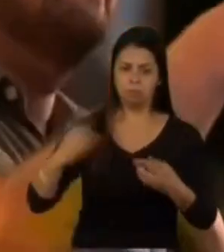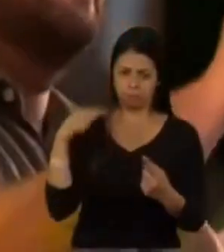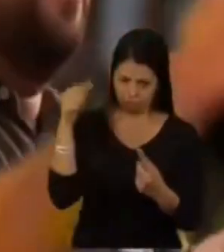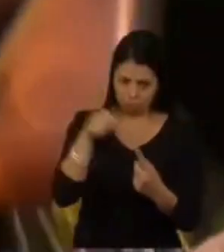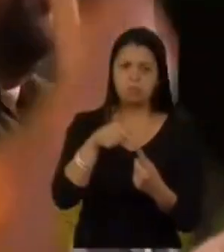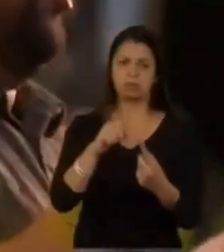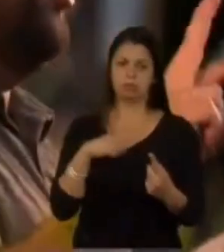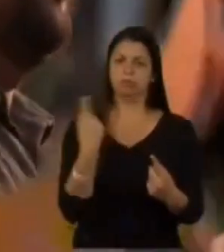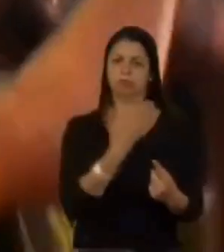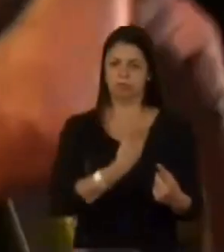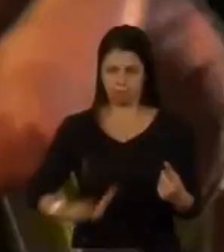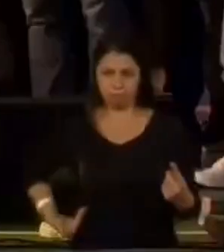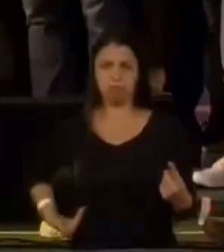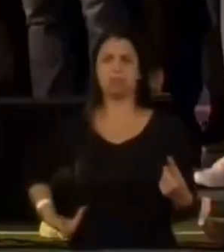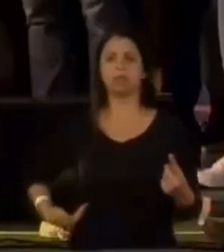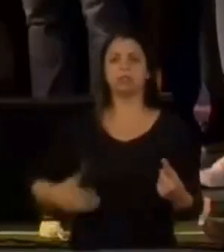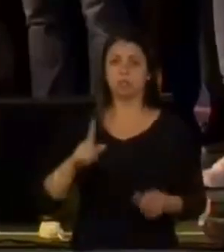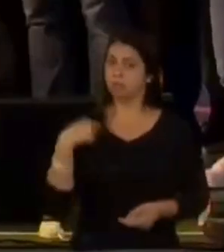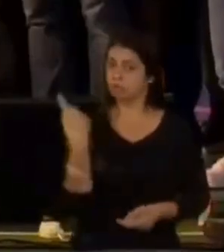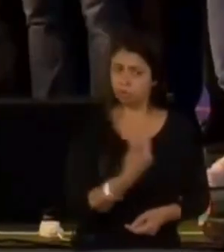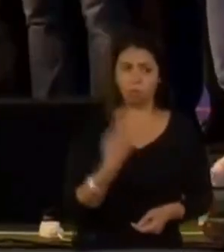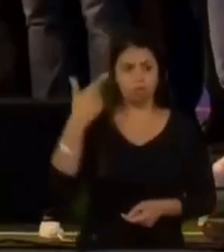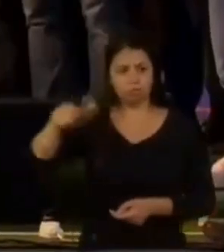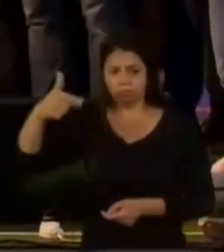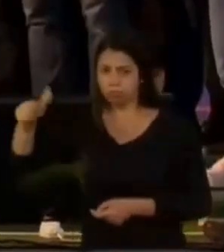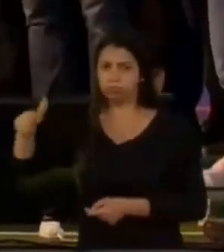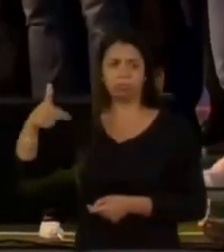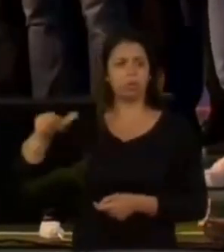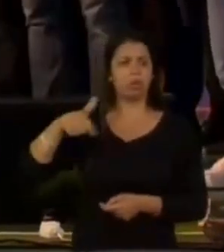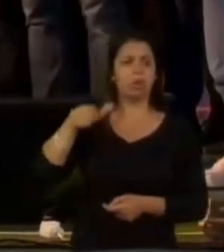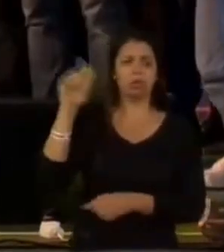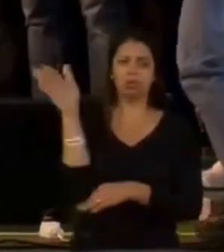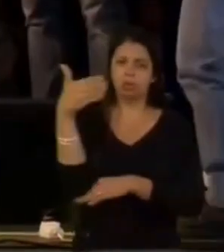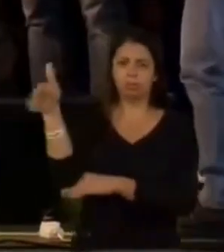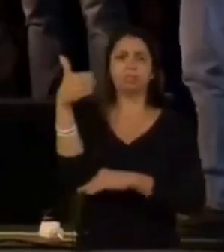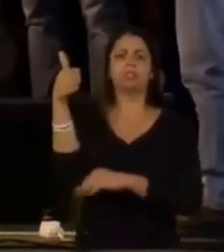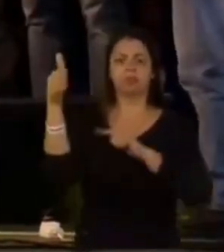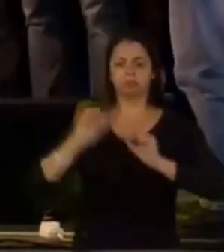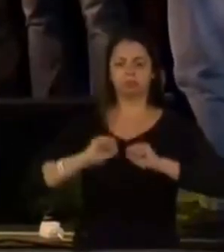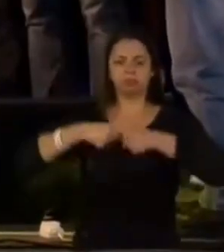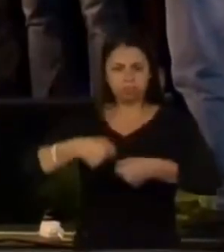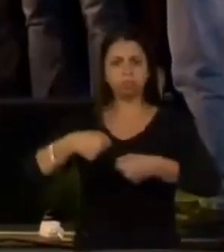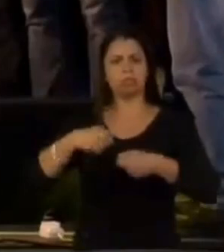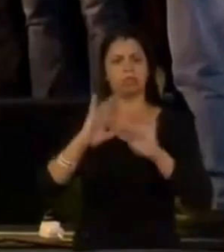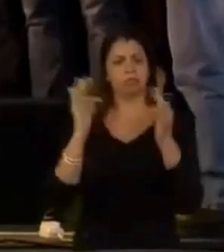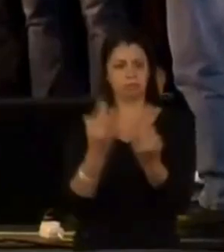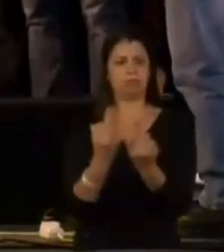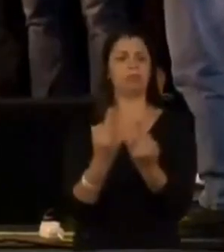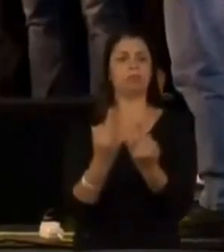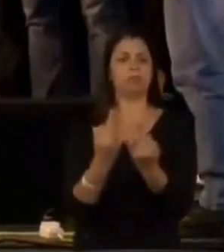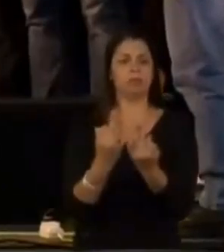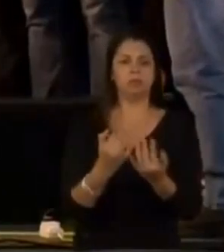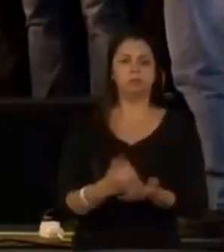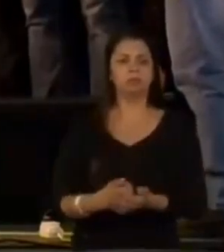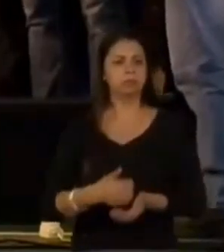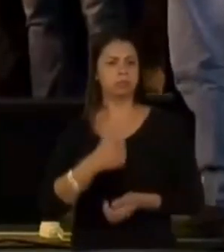de executivo. Nós, entre outras bandeiras, temos a defesa da família. Nós somos